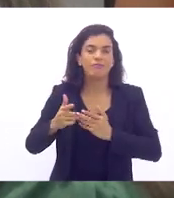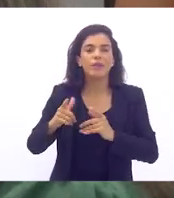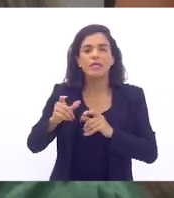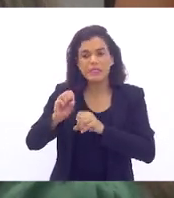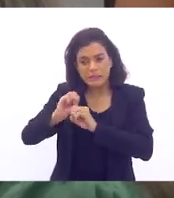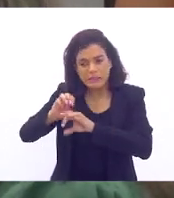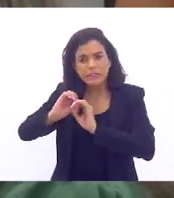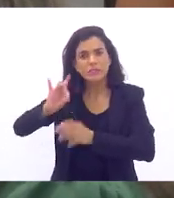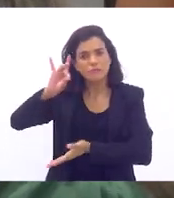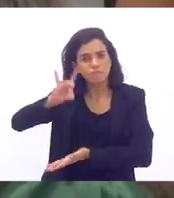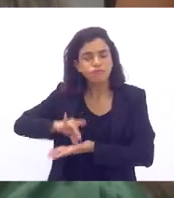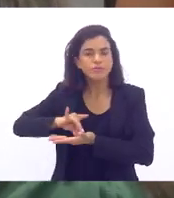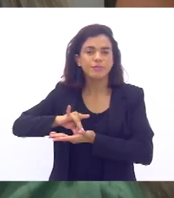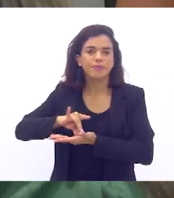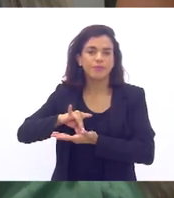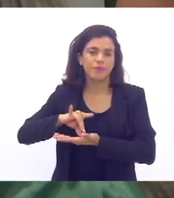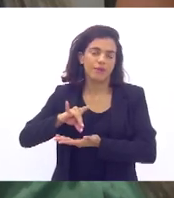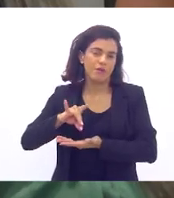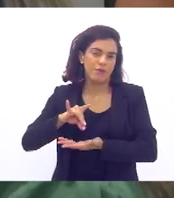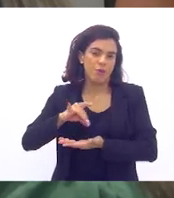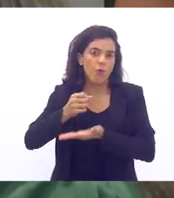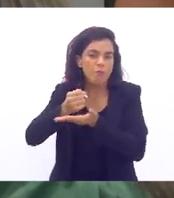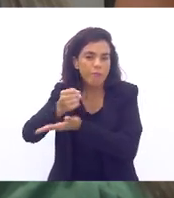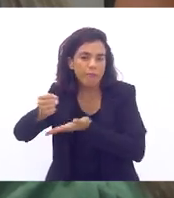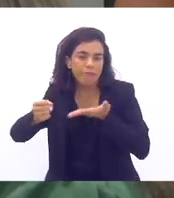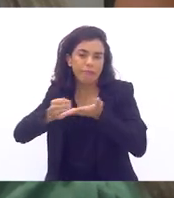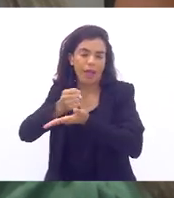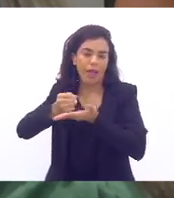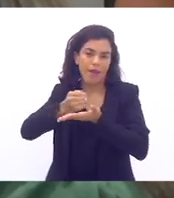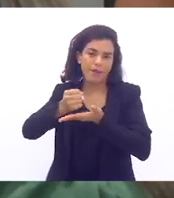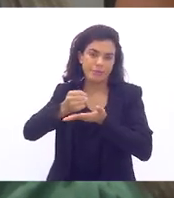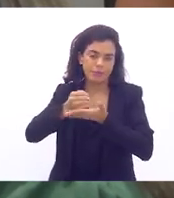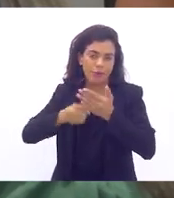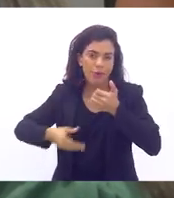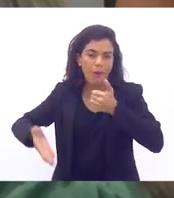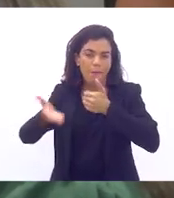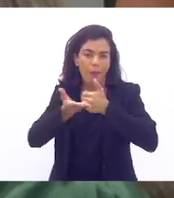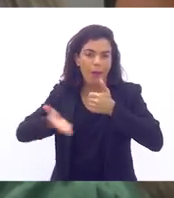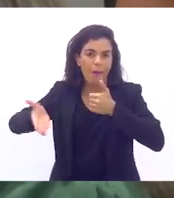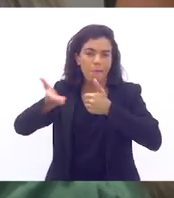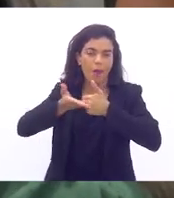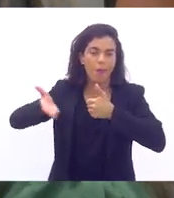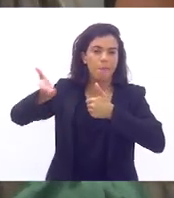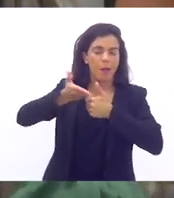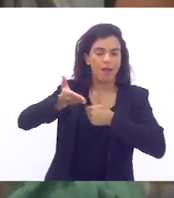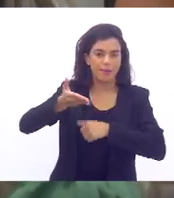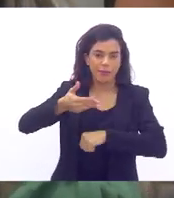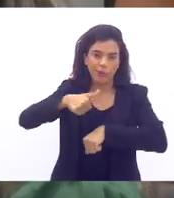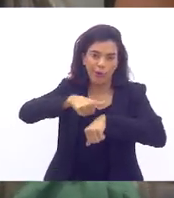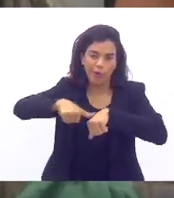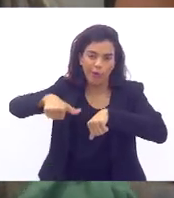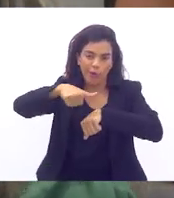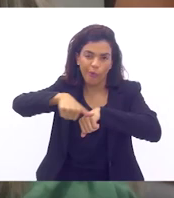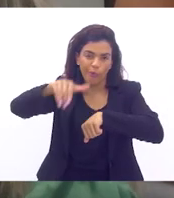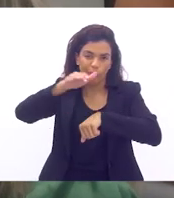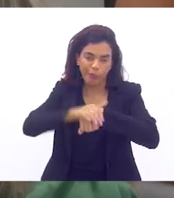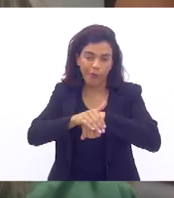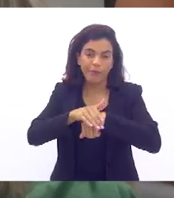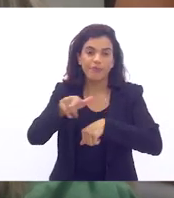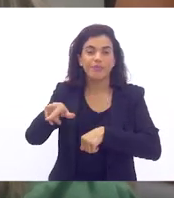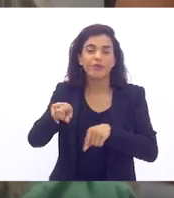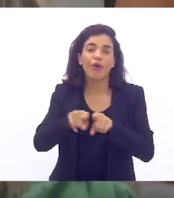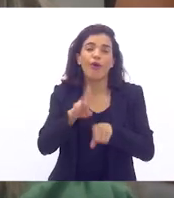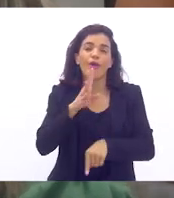ensinando mesmo né o beabá do curativo porque eles só conhecem sulfadiazina de prata né E colagenase